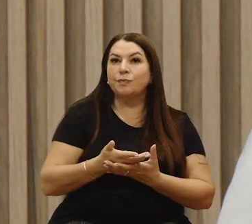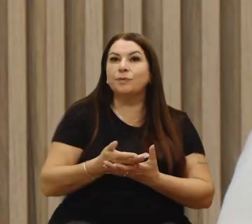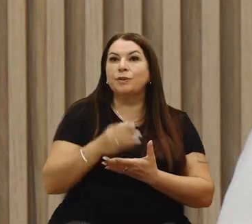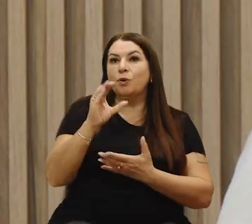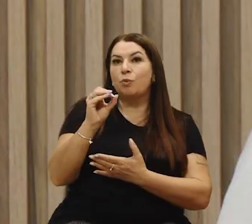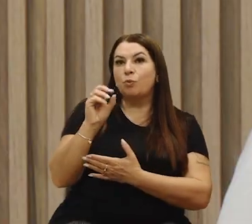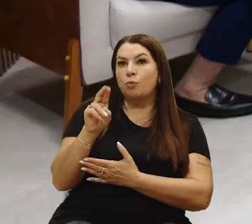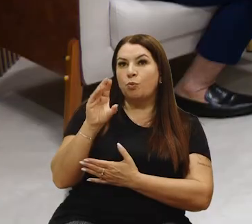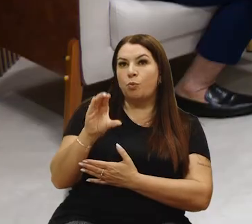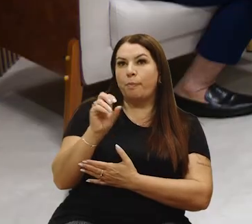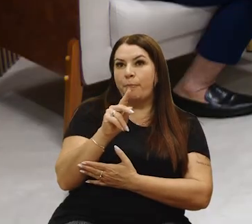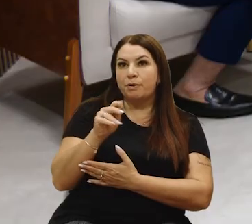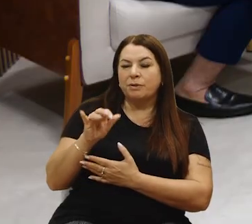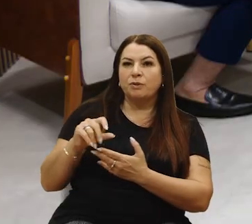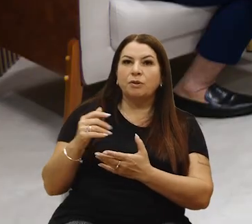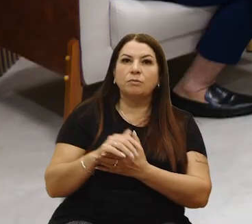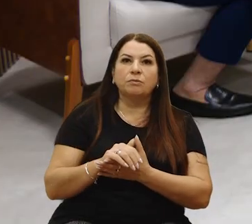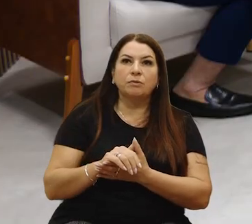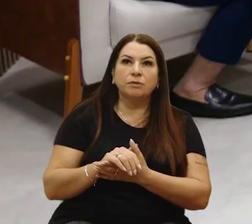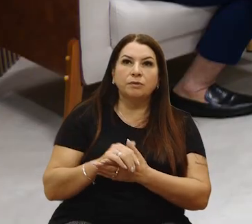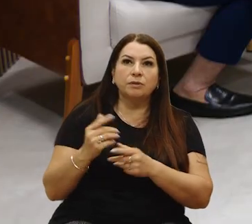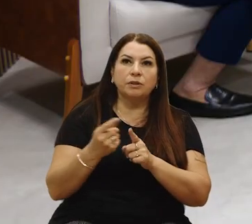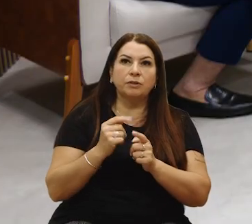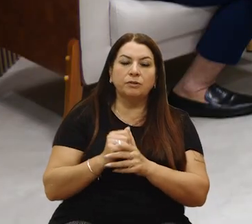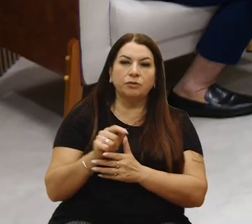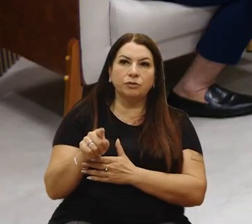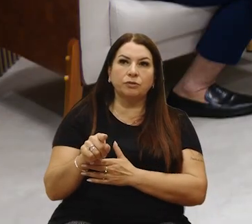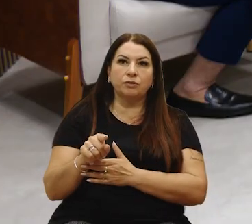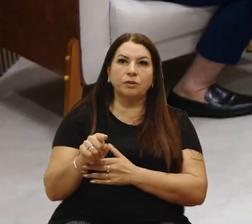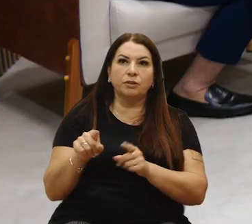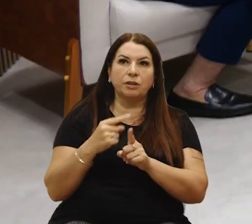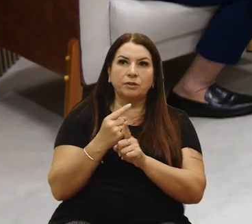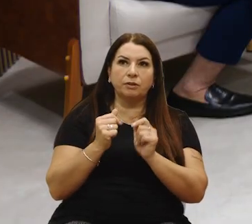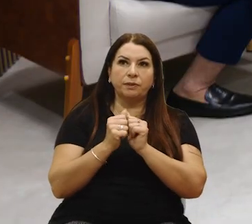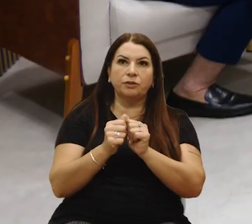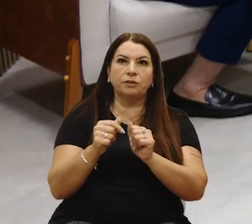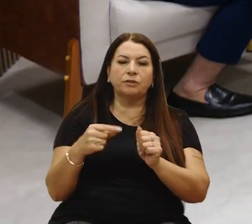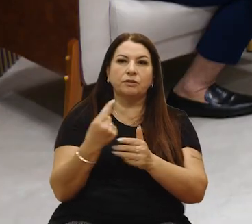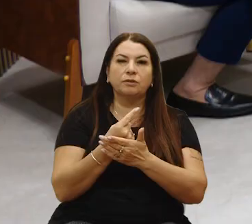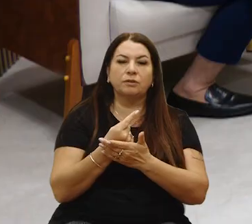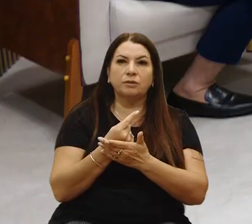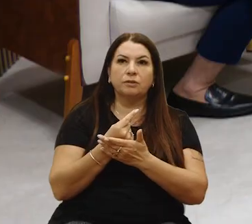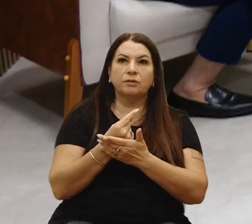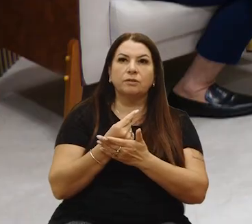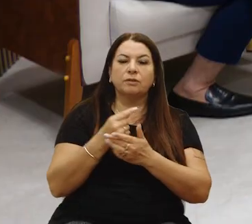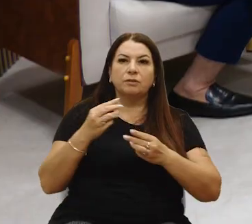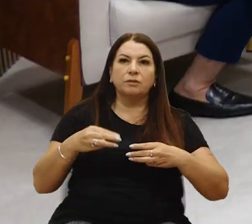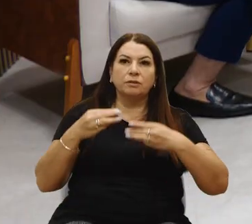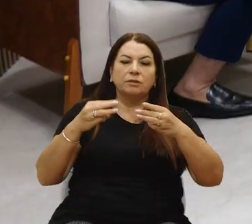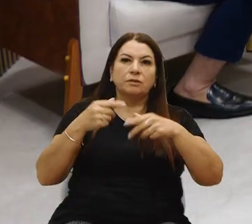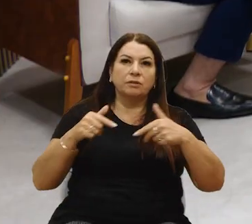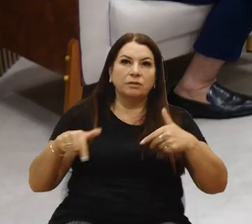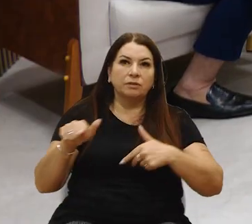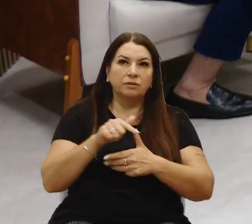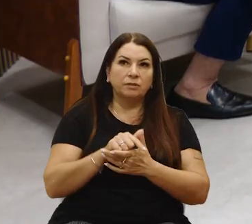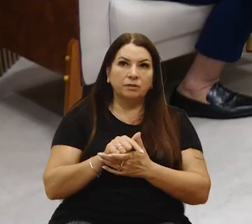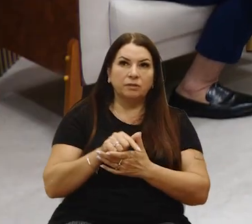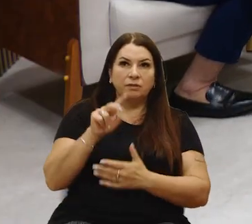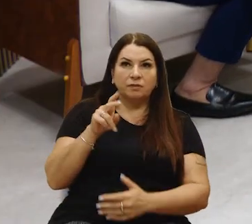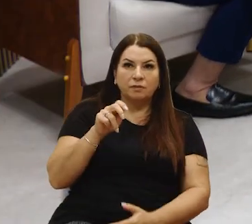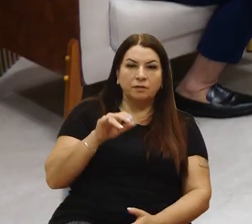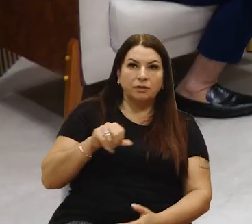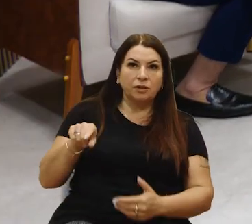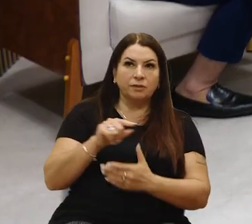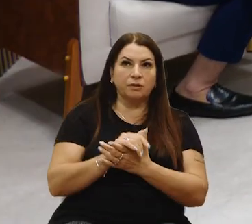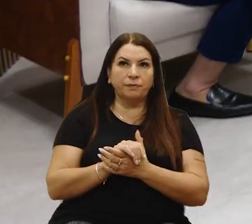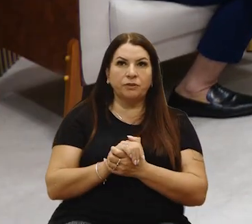Conosco hoje, Vânios Corte, do Ministério do Trabalho. É que tu curte tanto, Eu curto. Vânia, né? Olha Olha